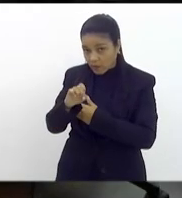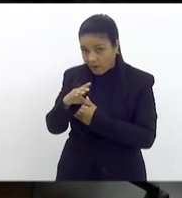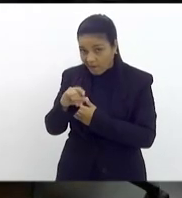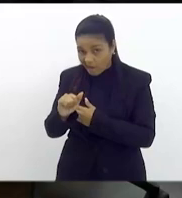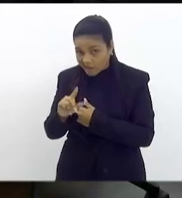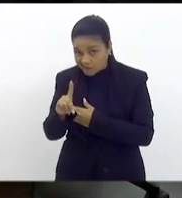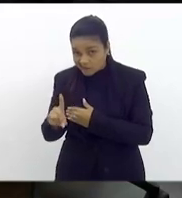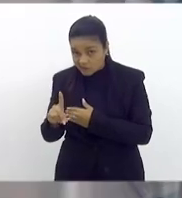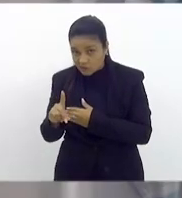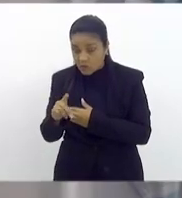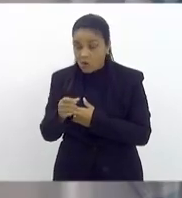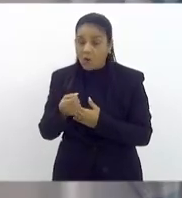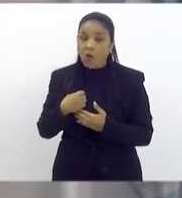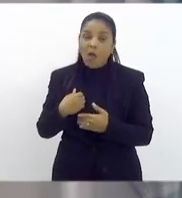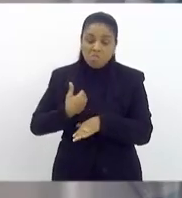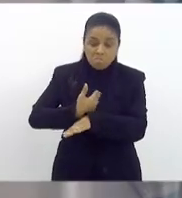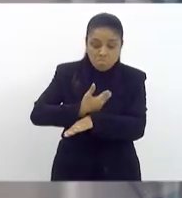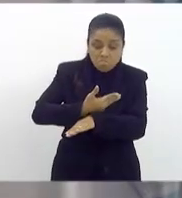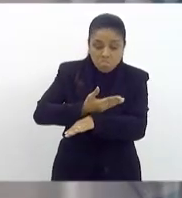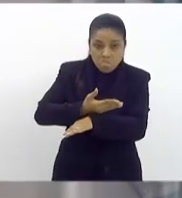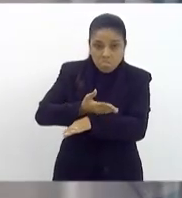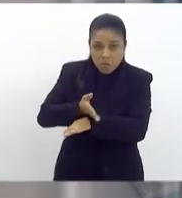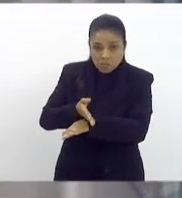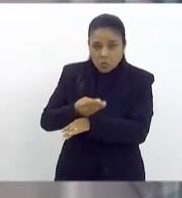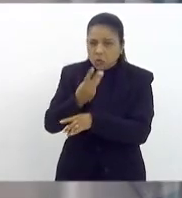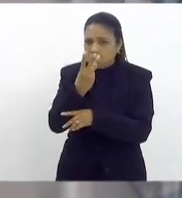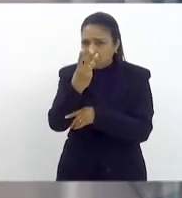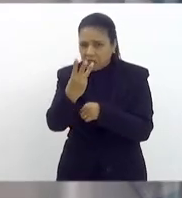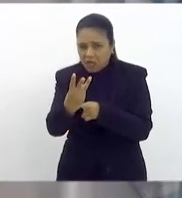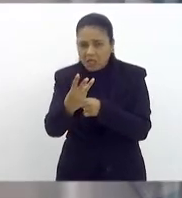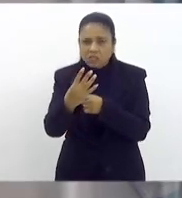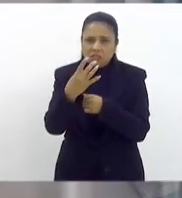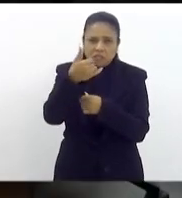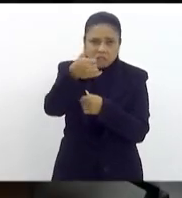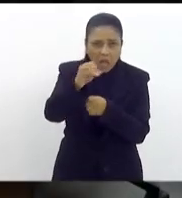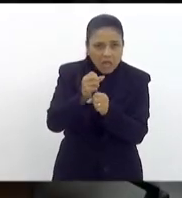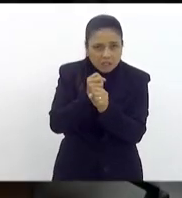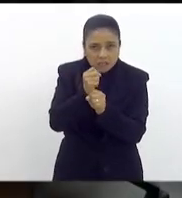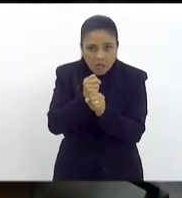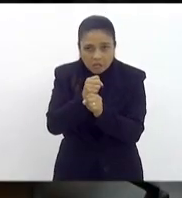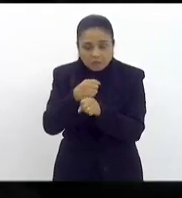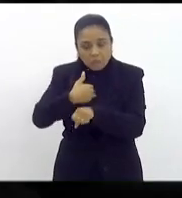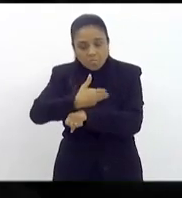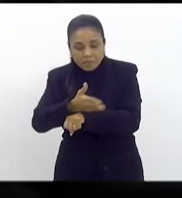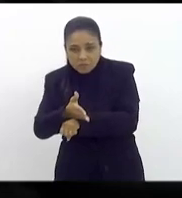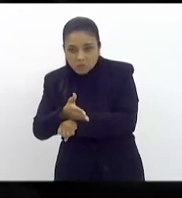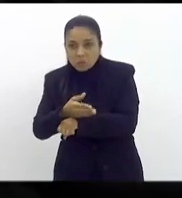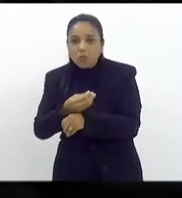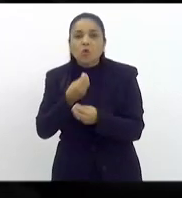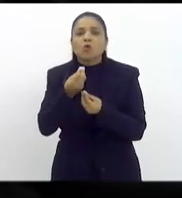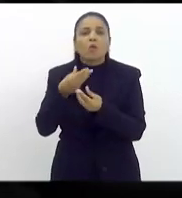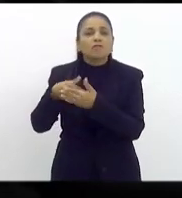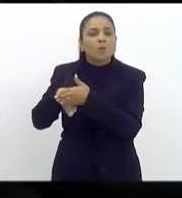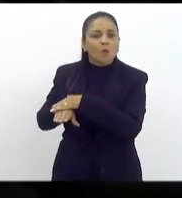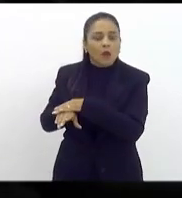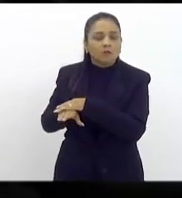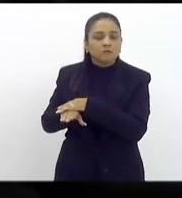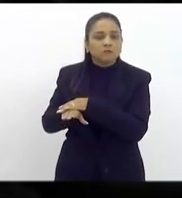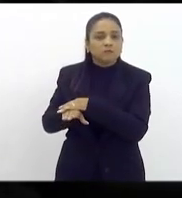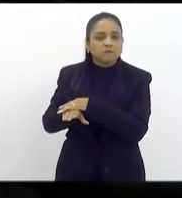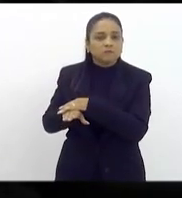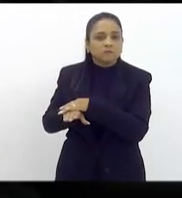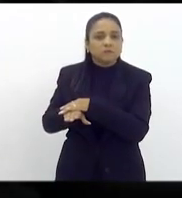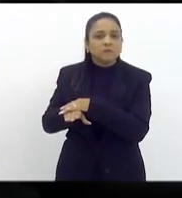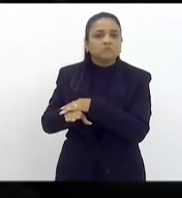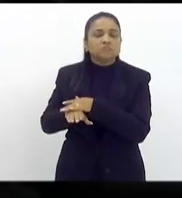Vira crédito prescrito após o prazo de 3 ou de 10, o que vale? Eu entendo que a prescrição talvez possa